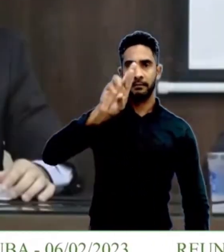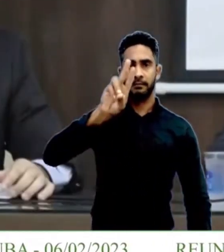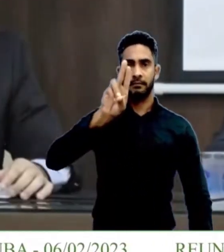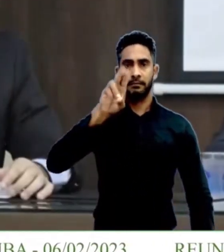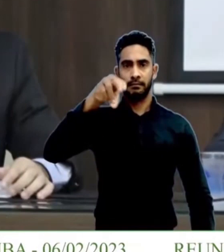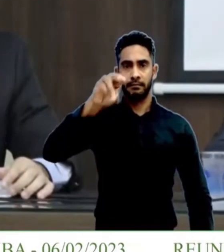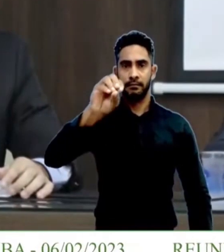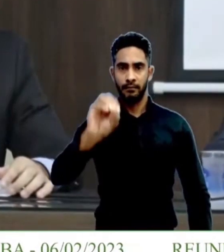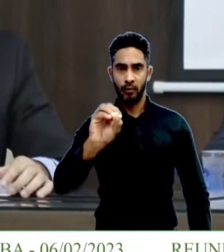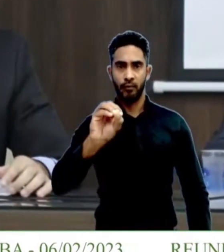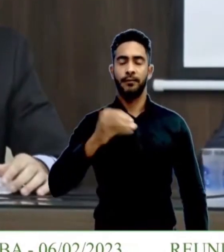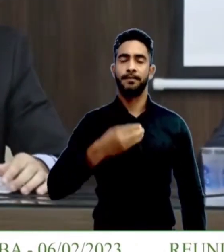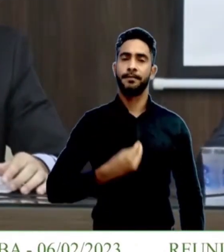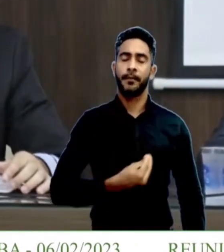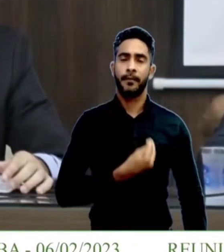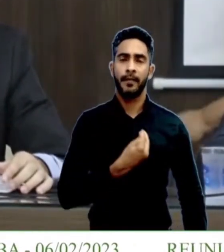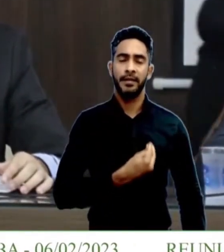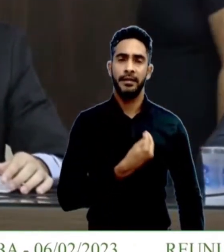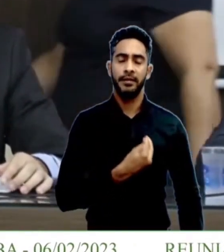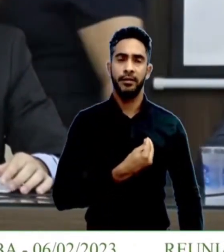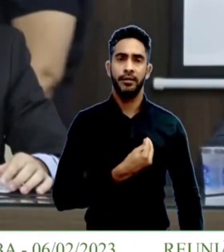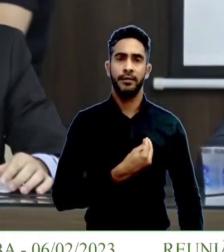Henrique Oliveira Mendes. Presente.